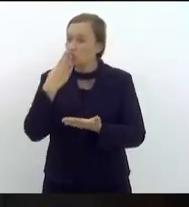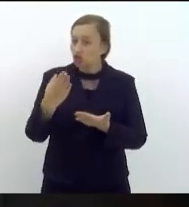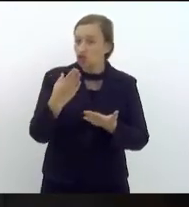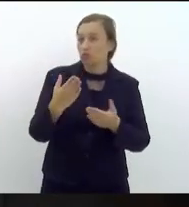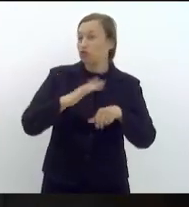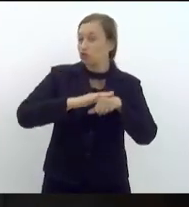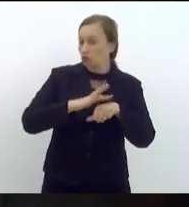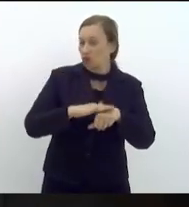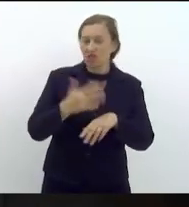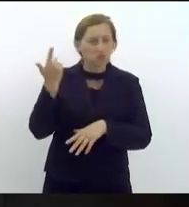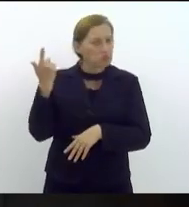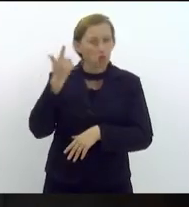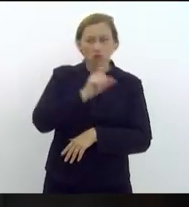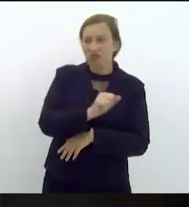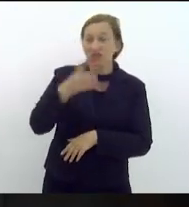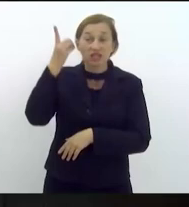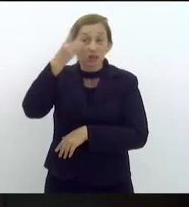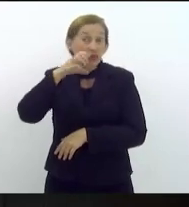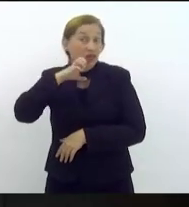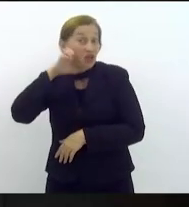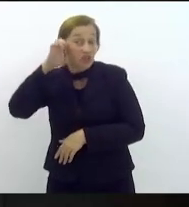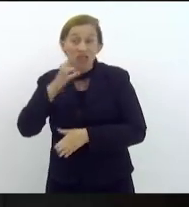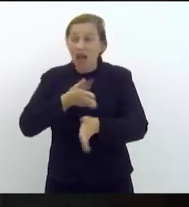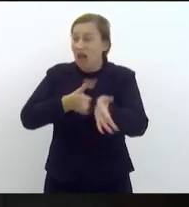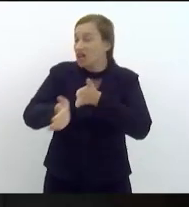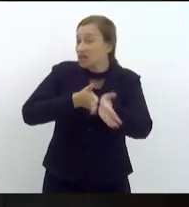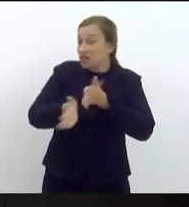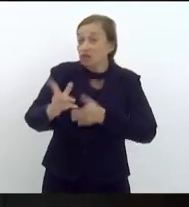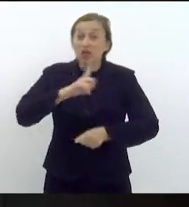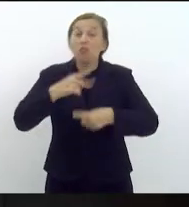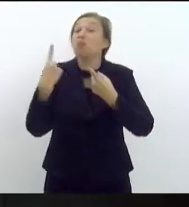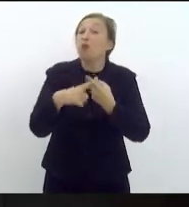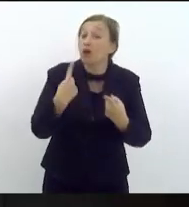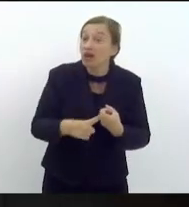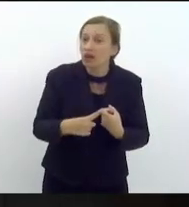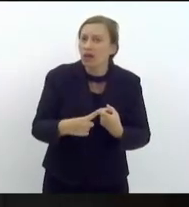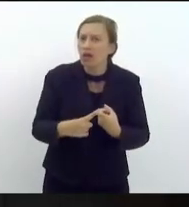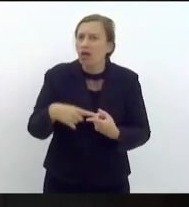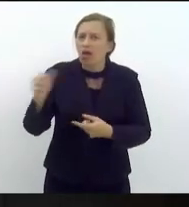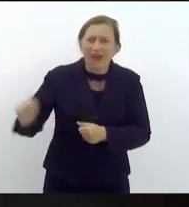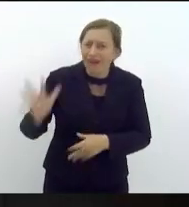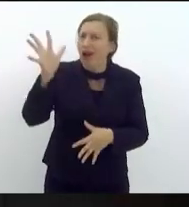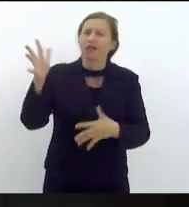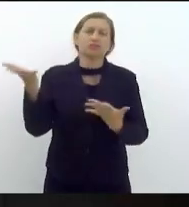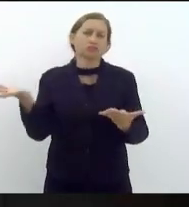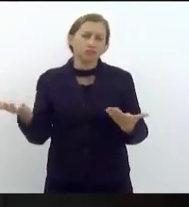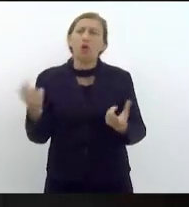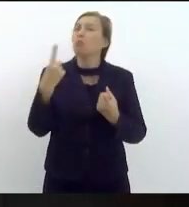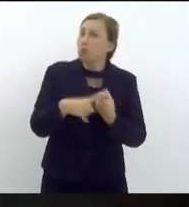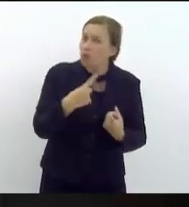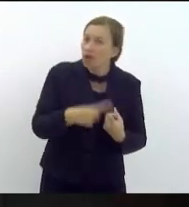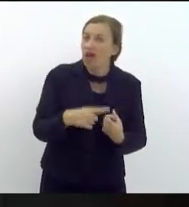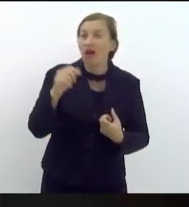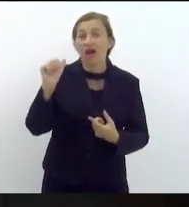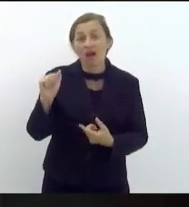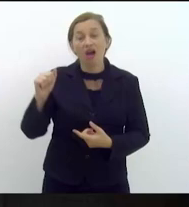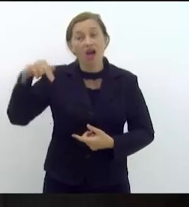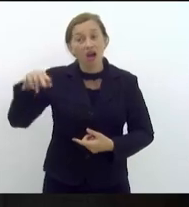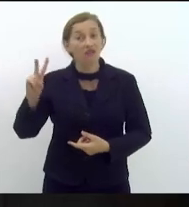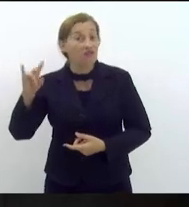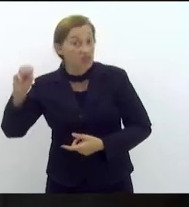conseguem Deputado a Érica terem acesso porque é muito caro porque a Anvisa